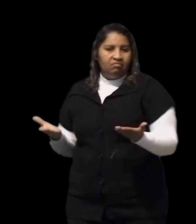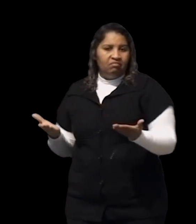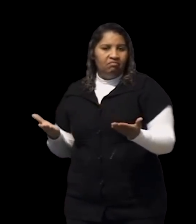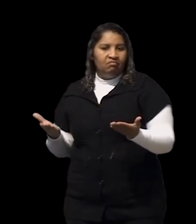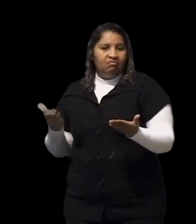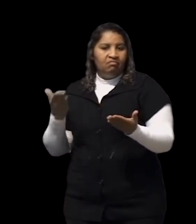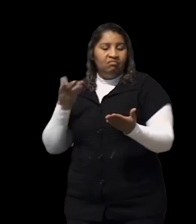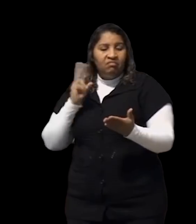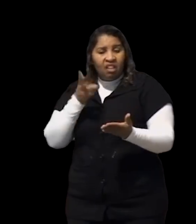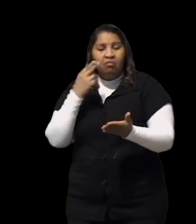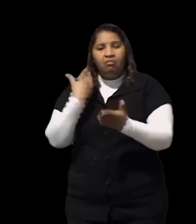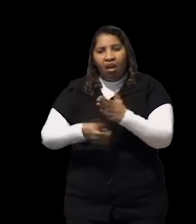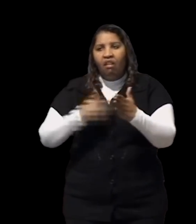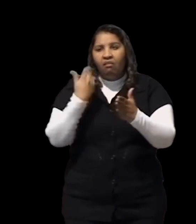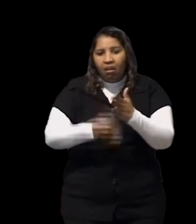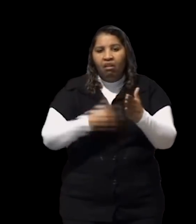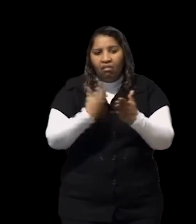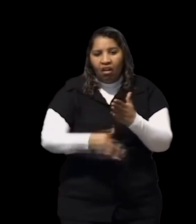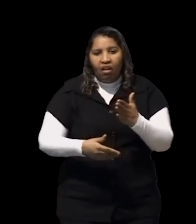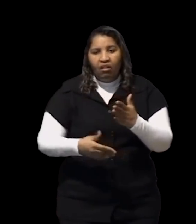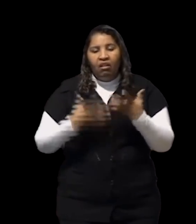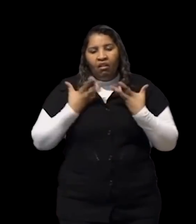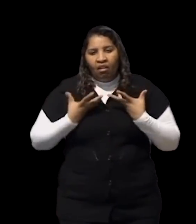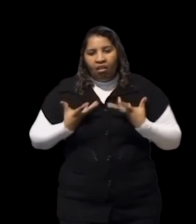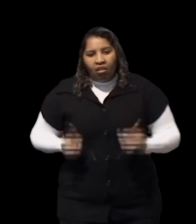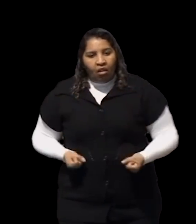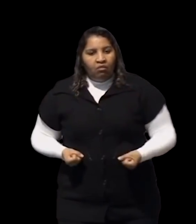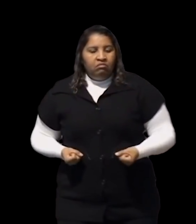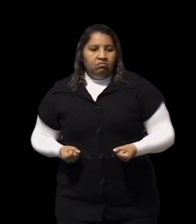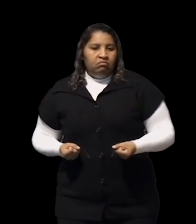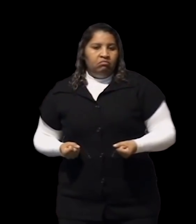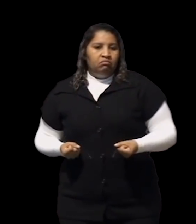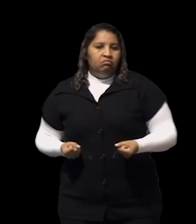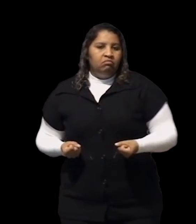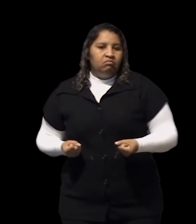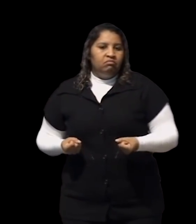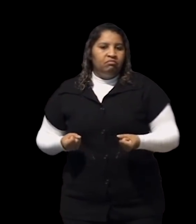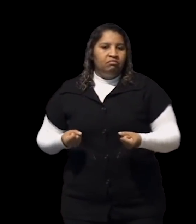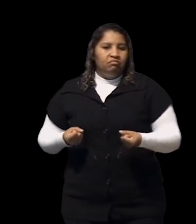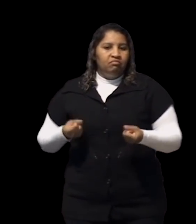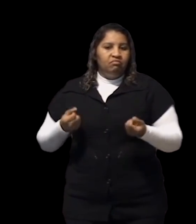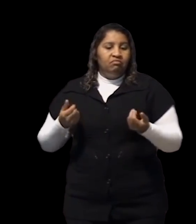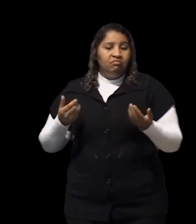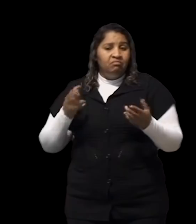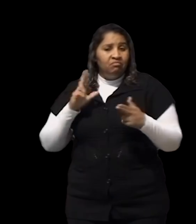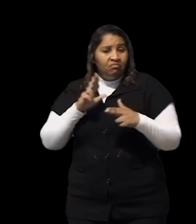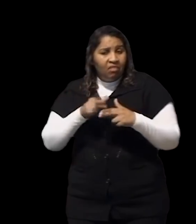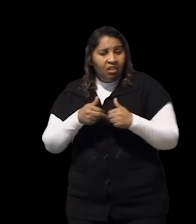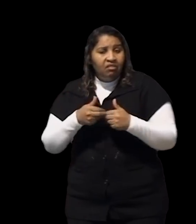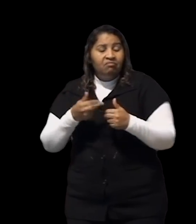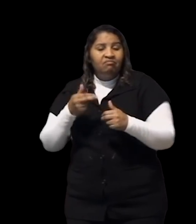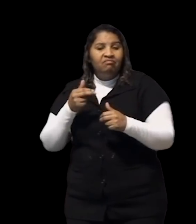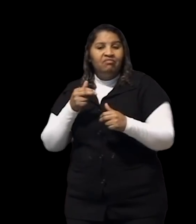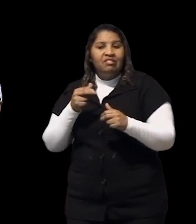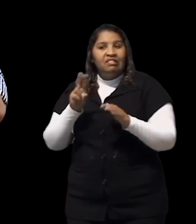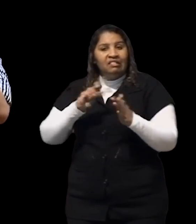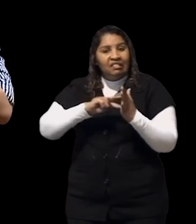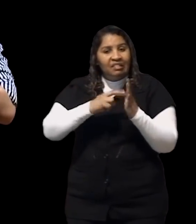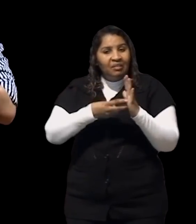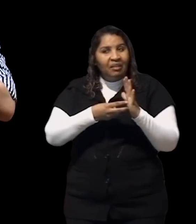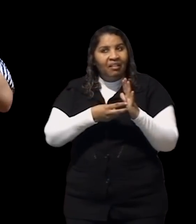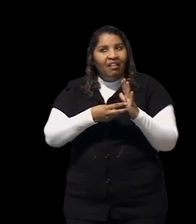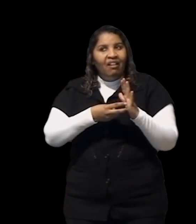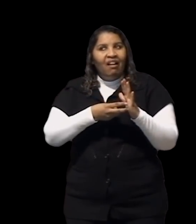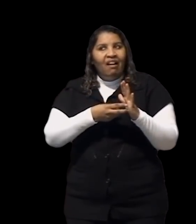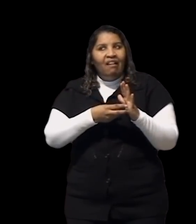cansado de perder porque porque eles perdem a identidade de filho de Deus e quando você